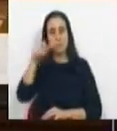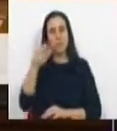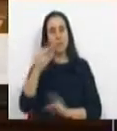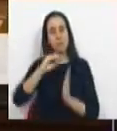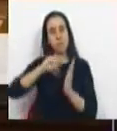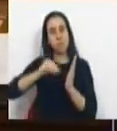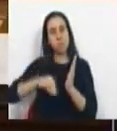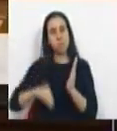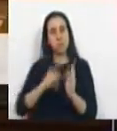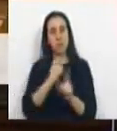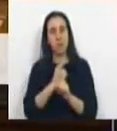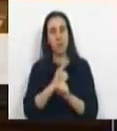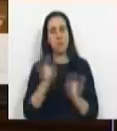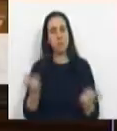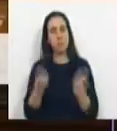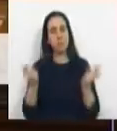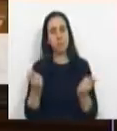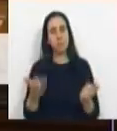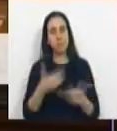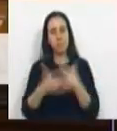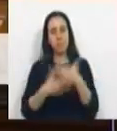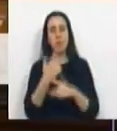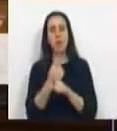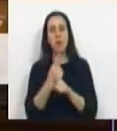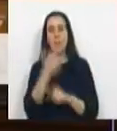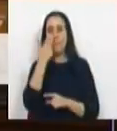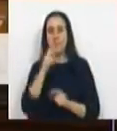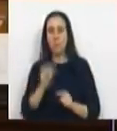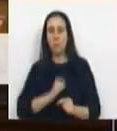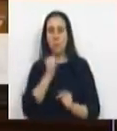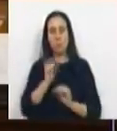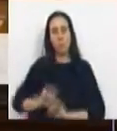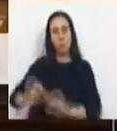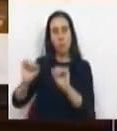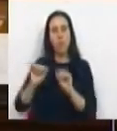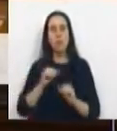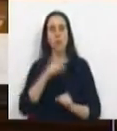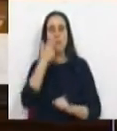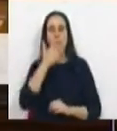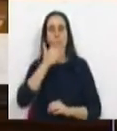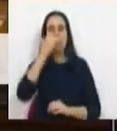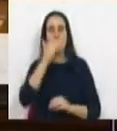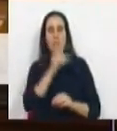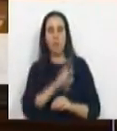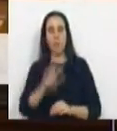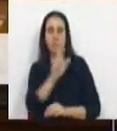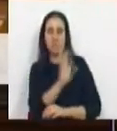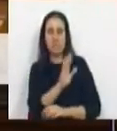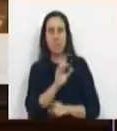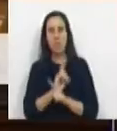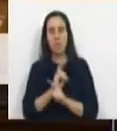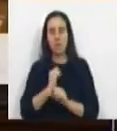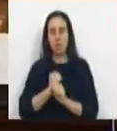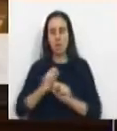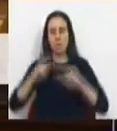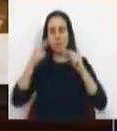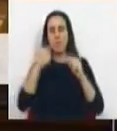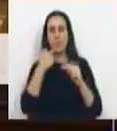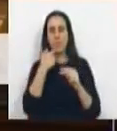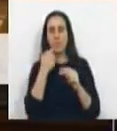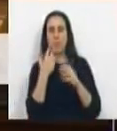e dinamizaram esta petição contra o roubo nas pensões e o aumento da idade da reforma, pela valorização das longas carreiras